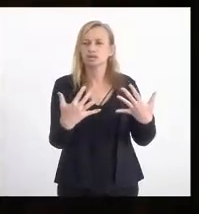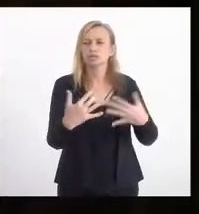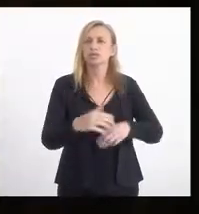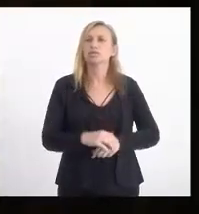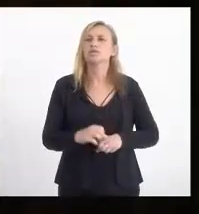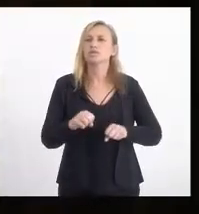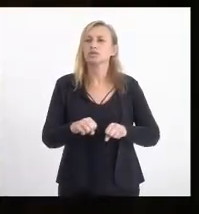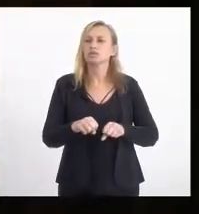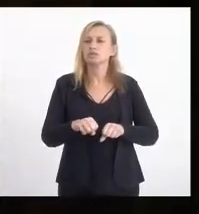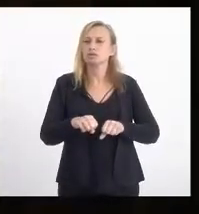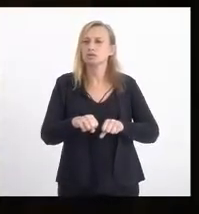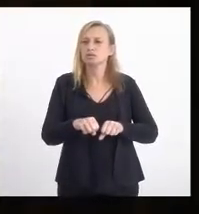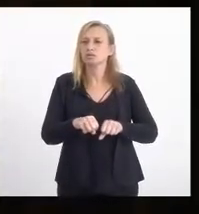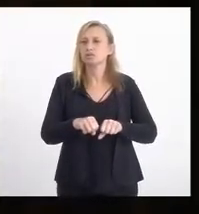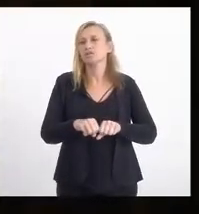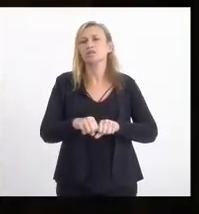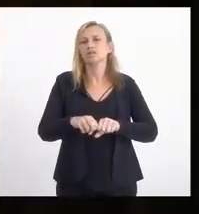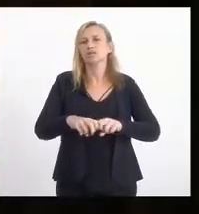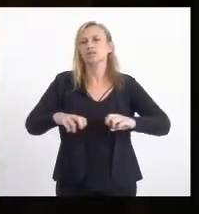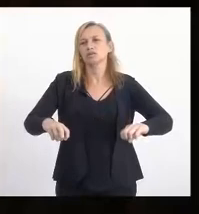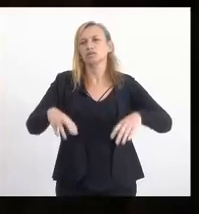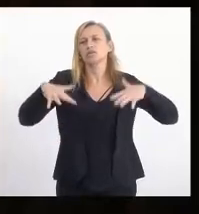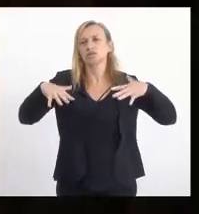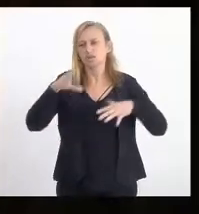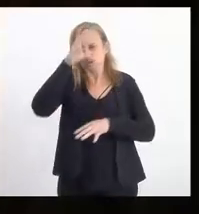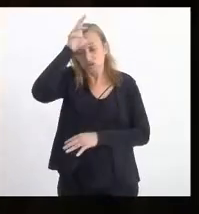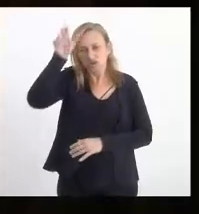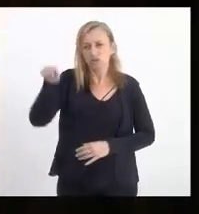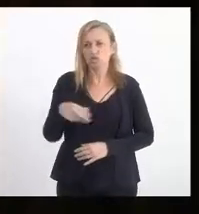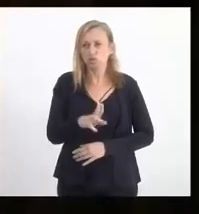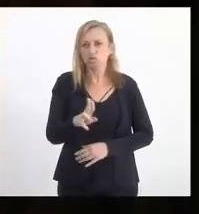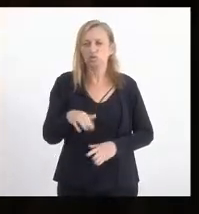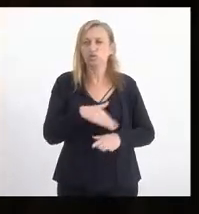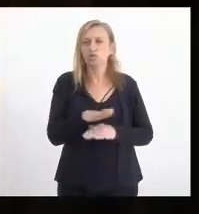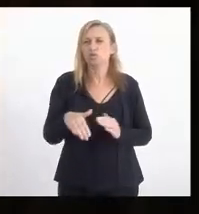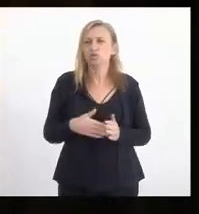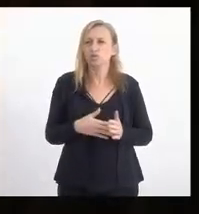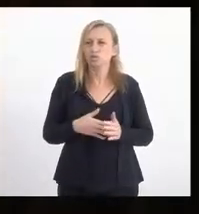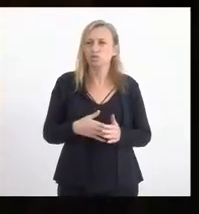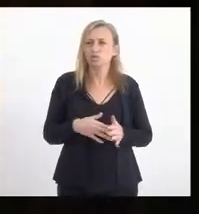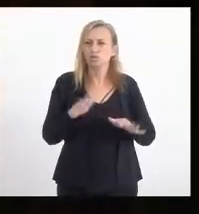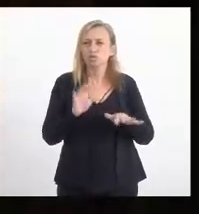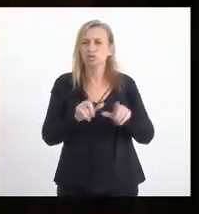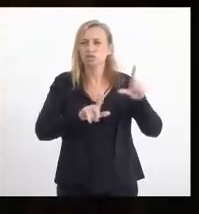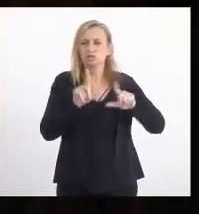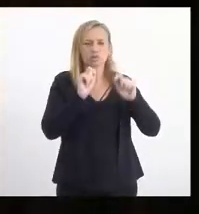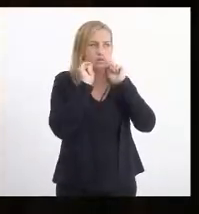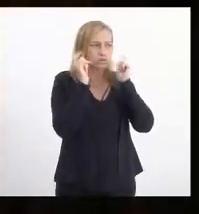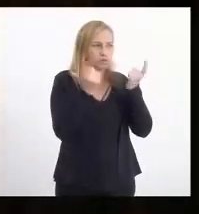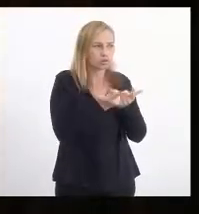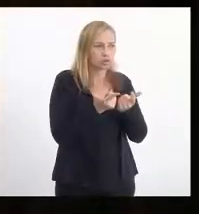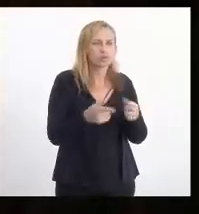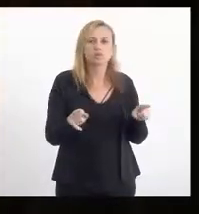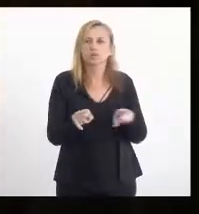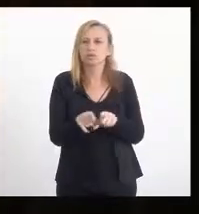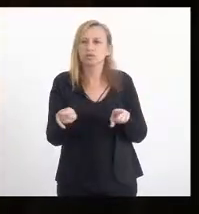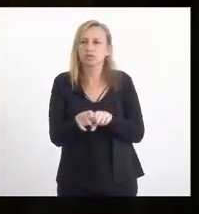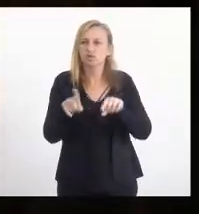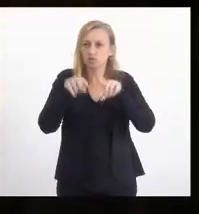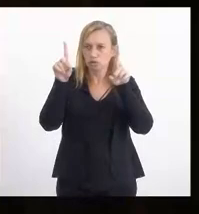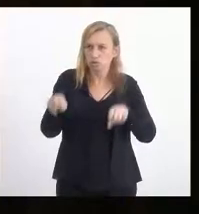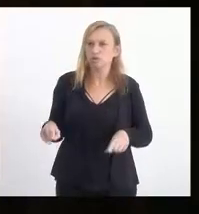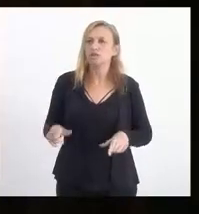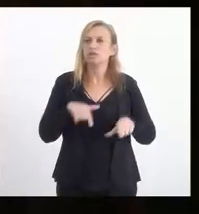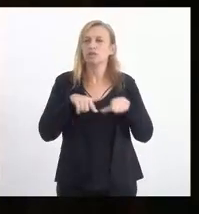dentro desta audiência tia Ju e todos aqueles que nos assistem pela TV alerj como também todos os funcionários